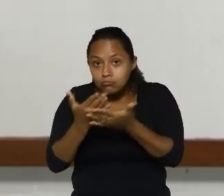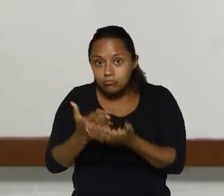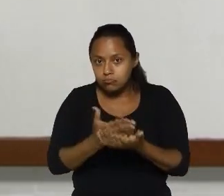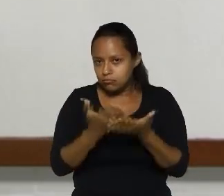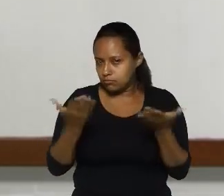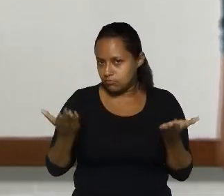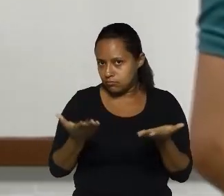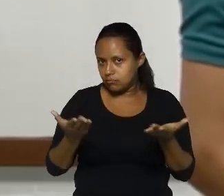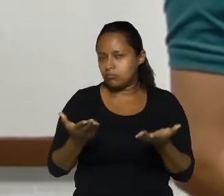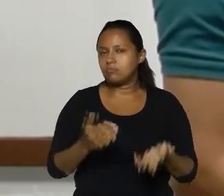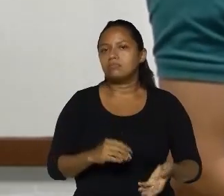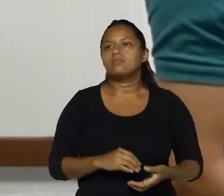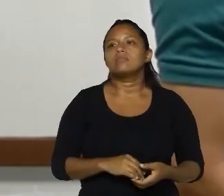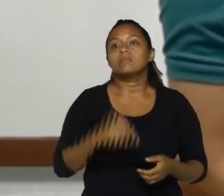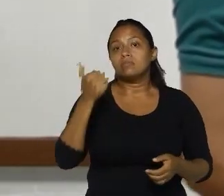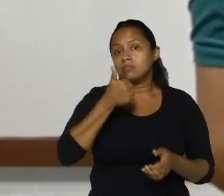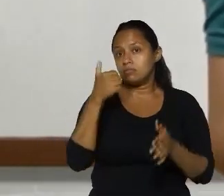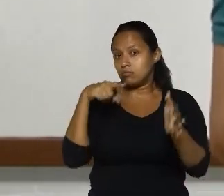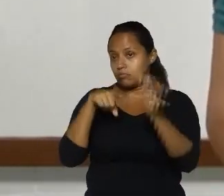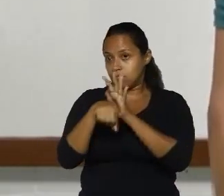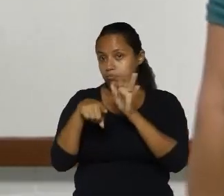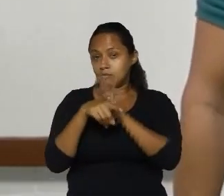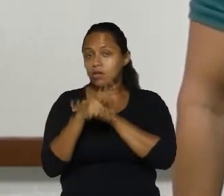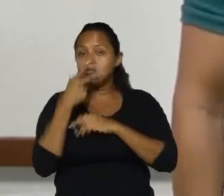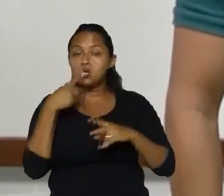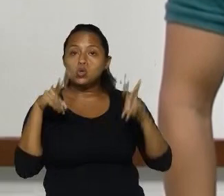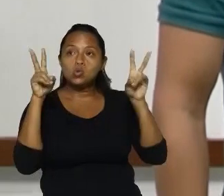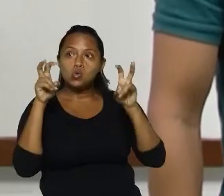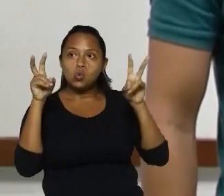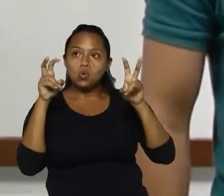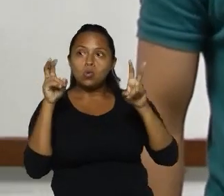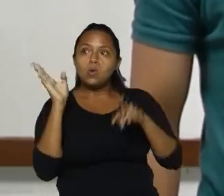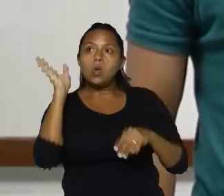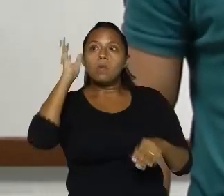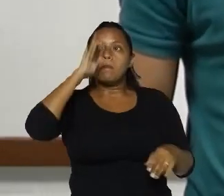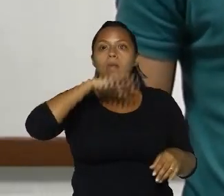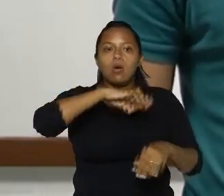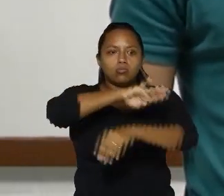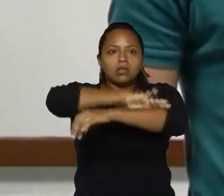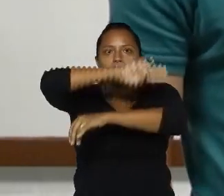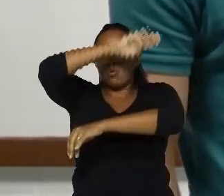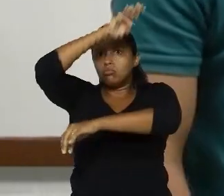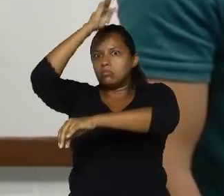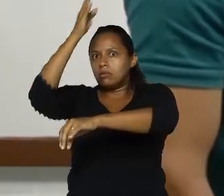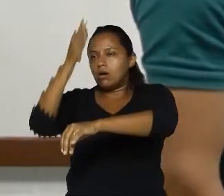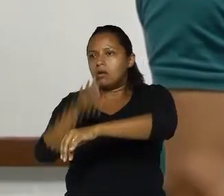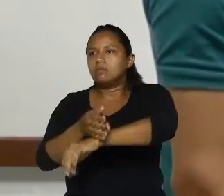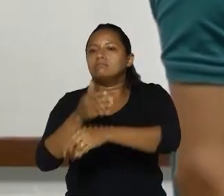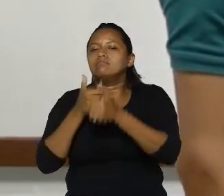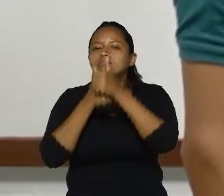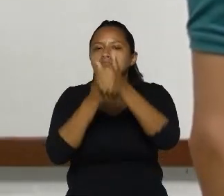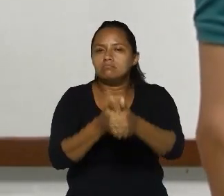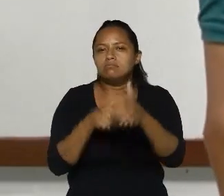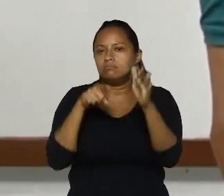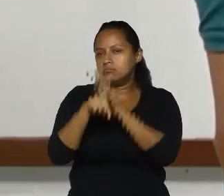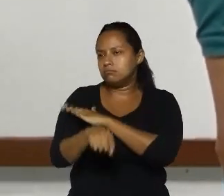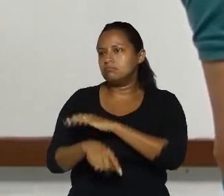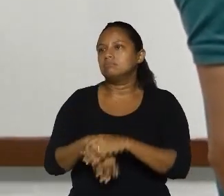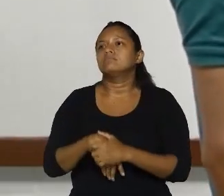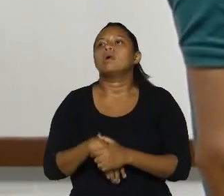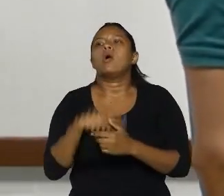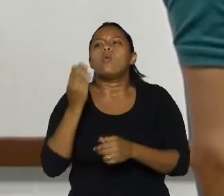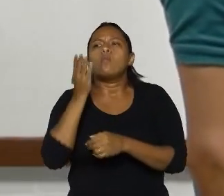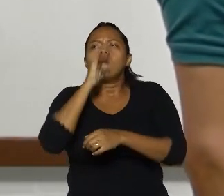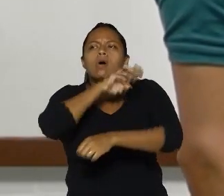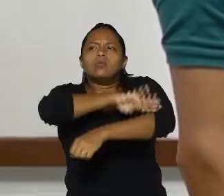estudamos na aula de hoje. Essa primeira questão, ela fala sobre o famoso mal das montanhas. Acompanhe a questão. O mal